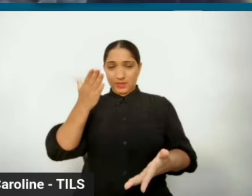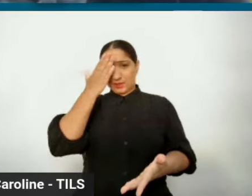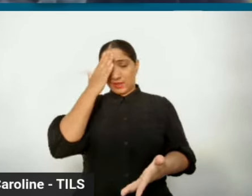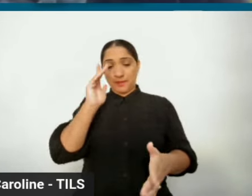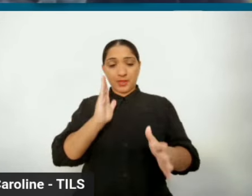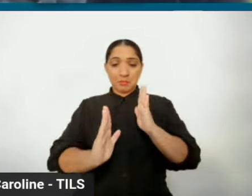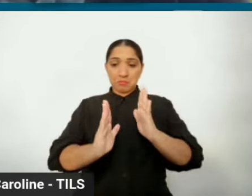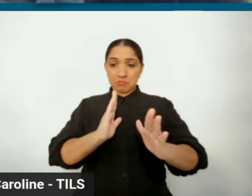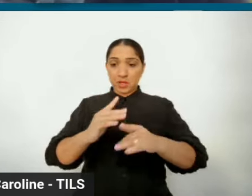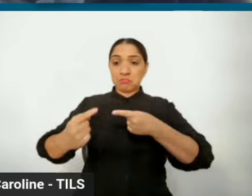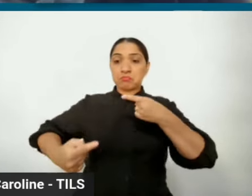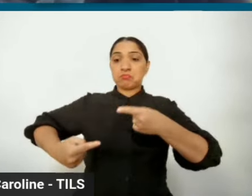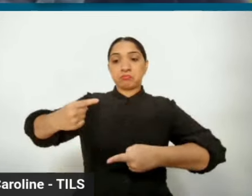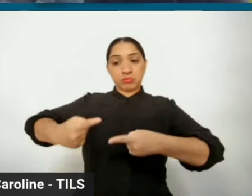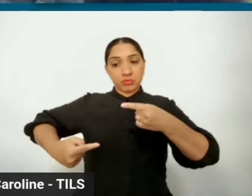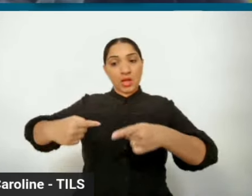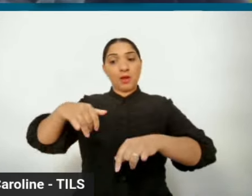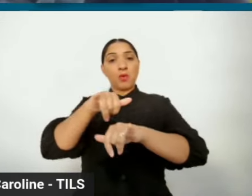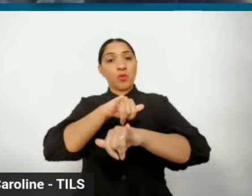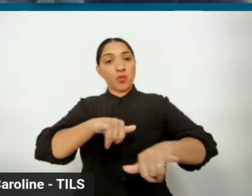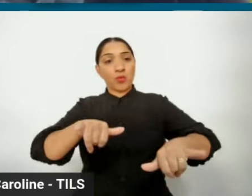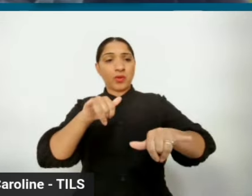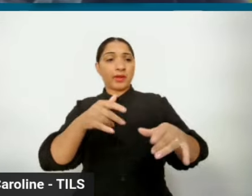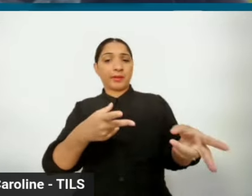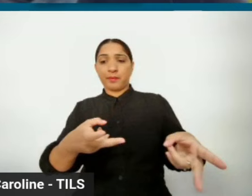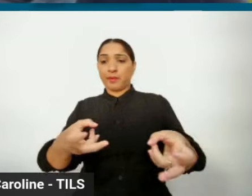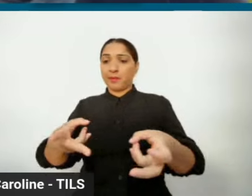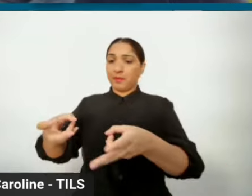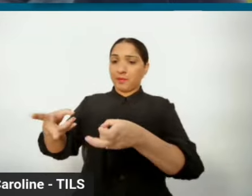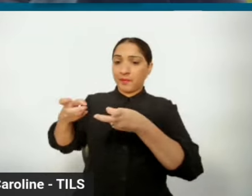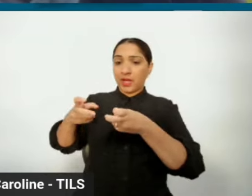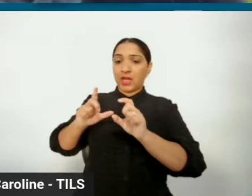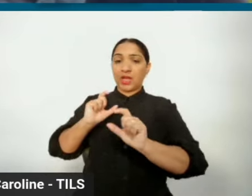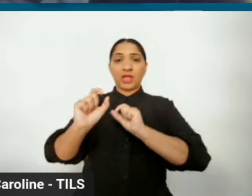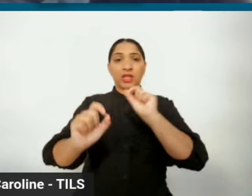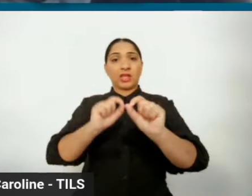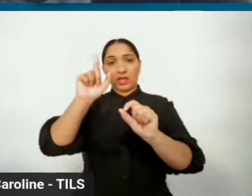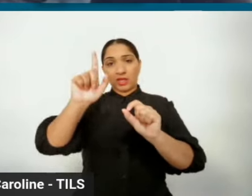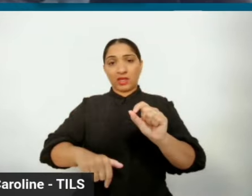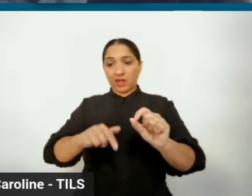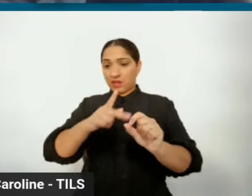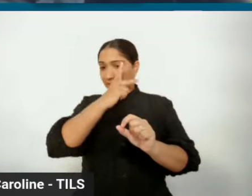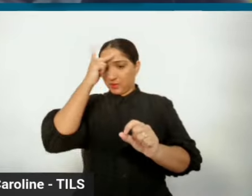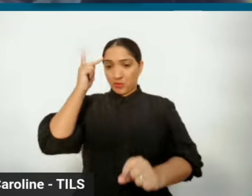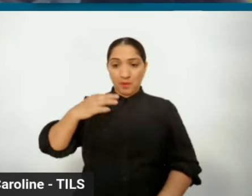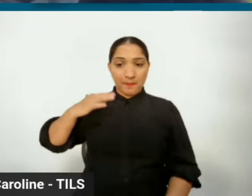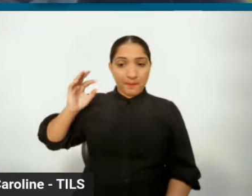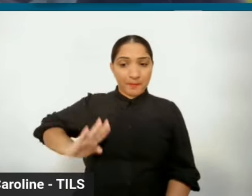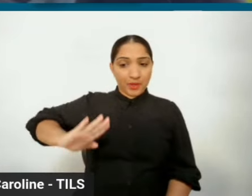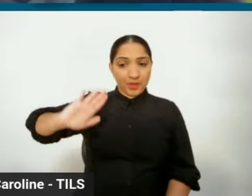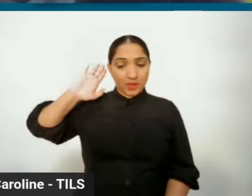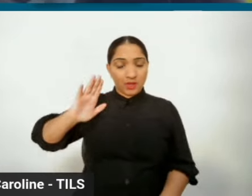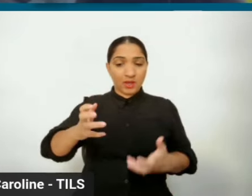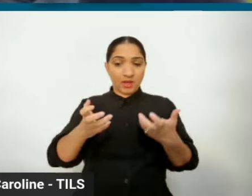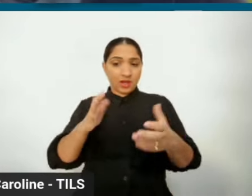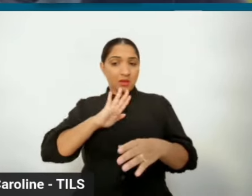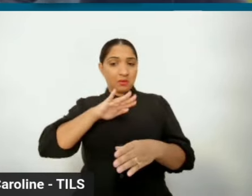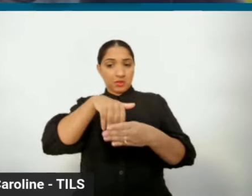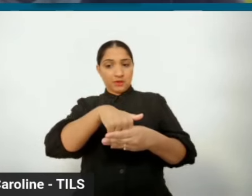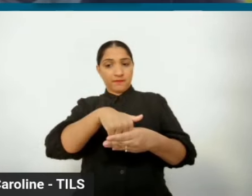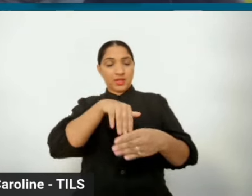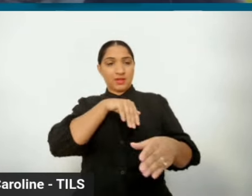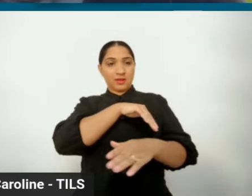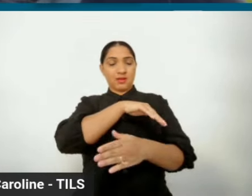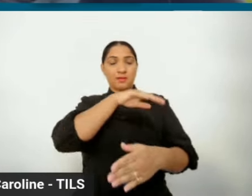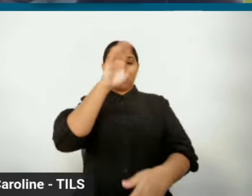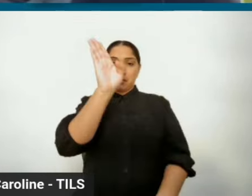eleitorais, tentar identificar quem são esses candidatos, essas candidatas com deficiência pelo Brasil,